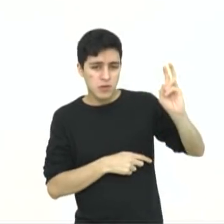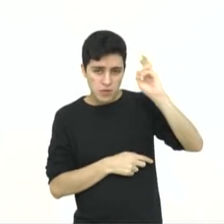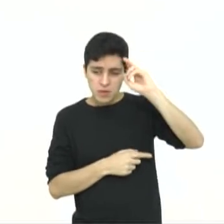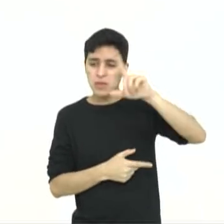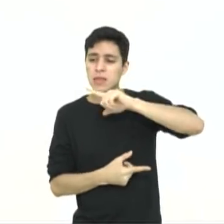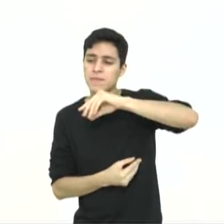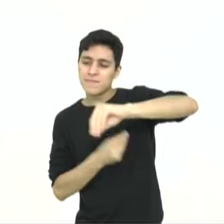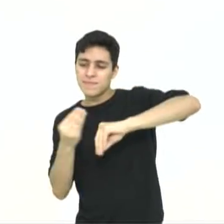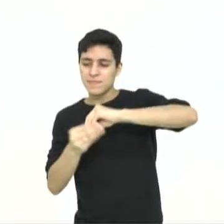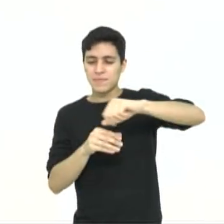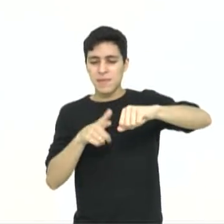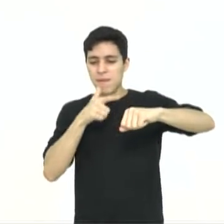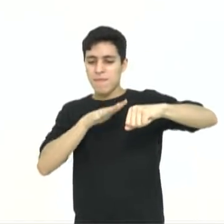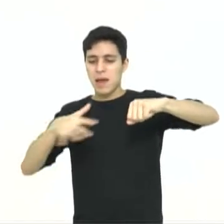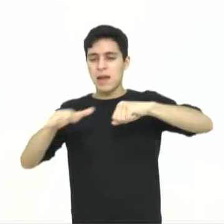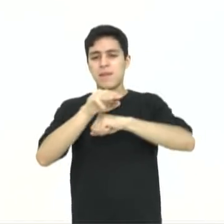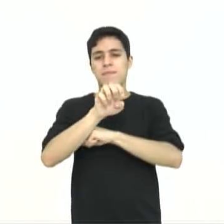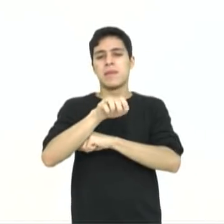Professor,